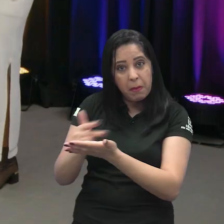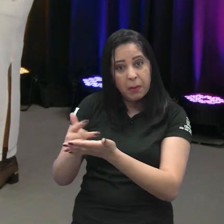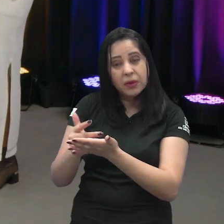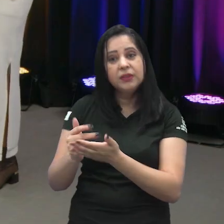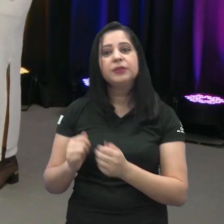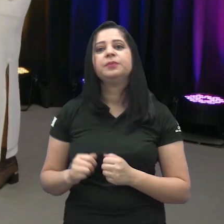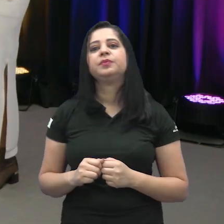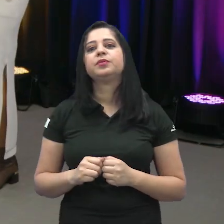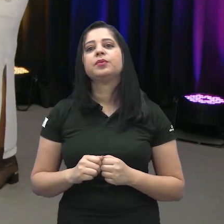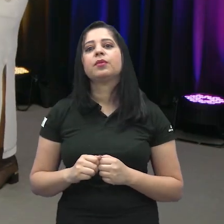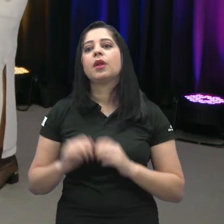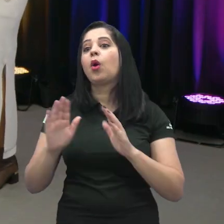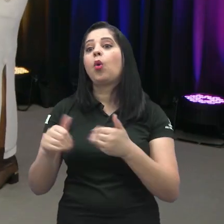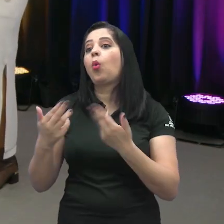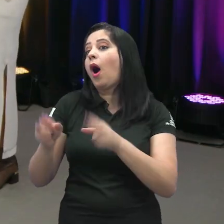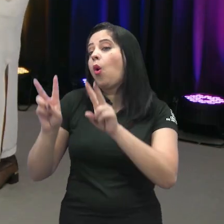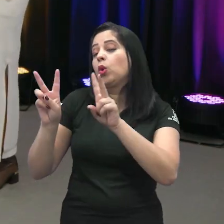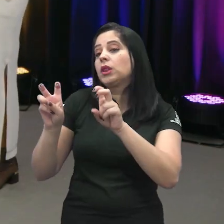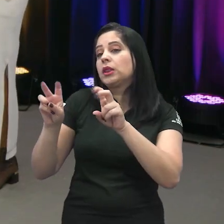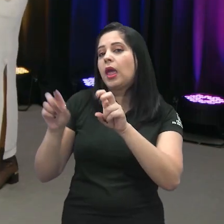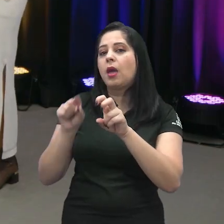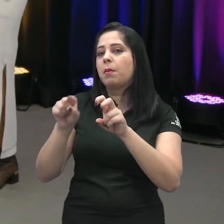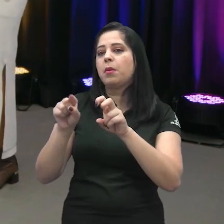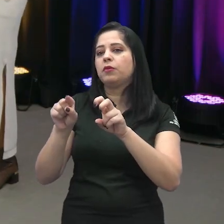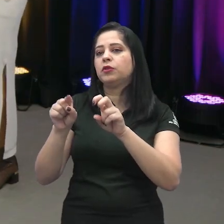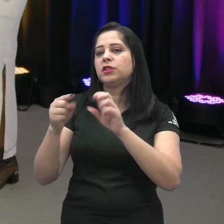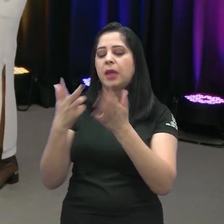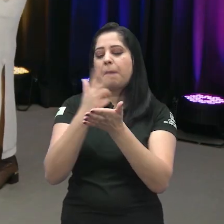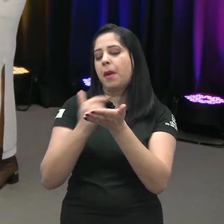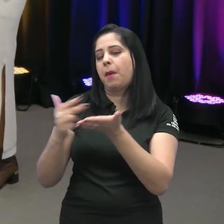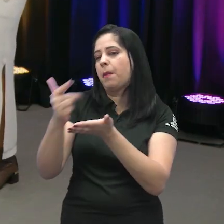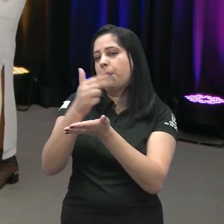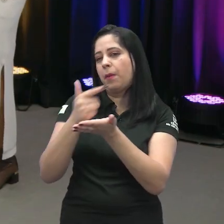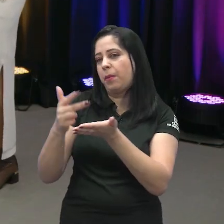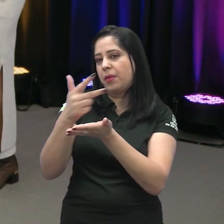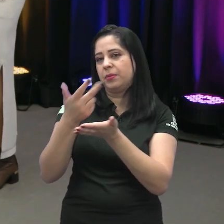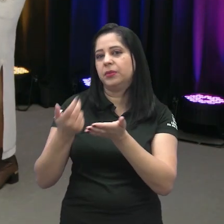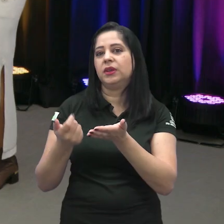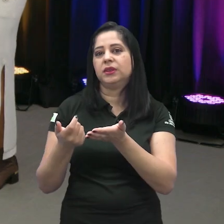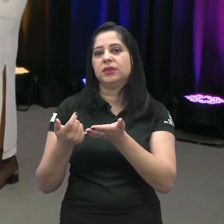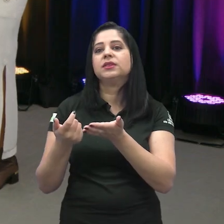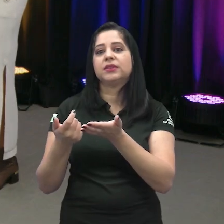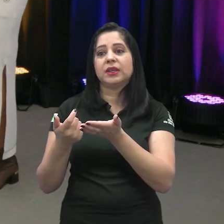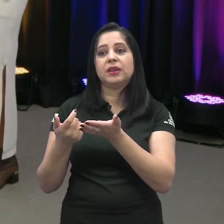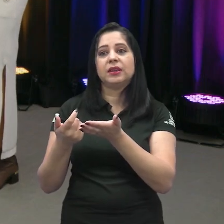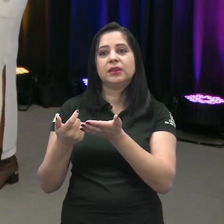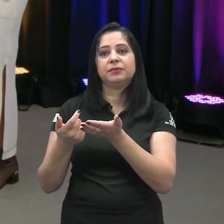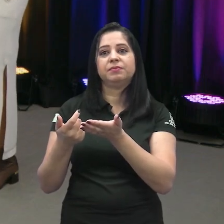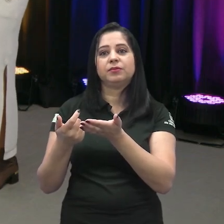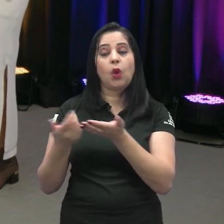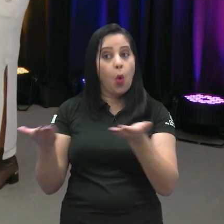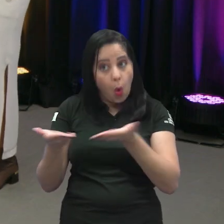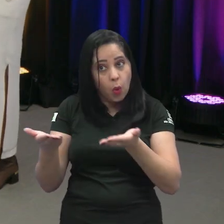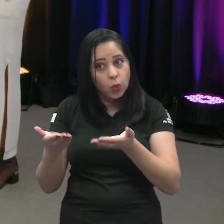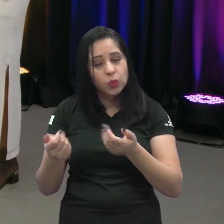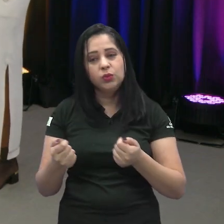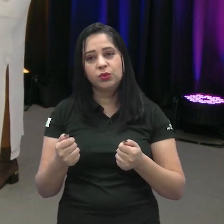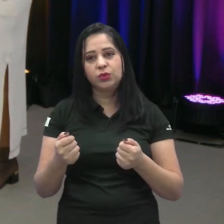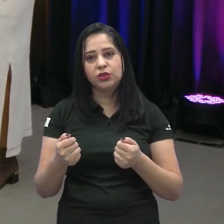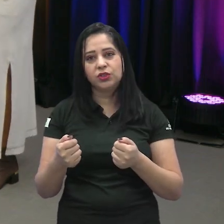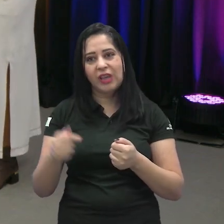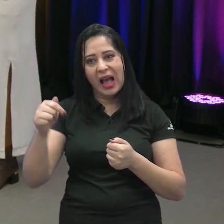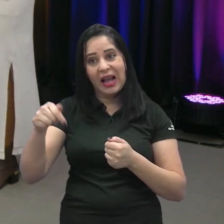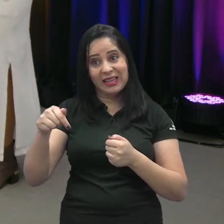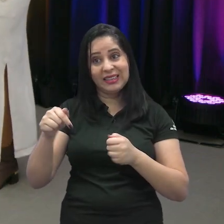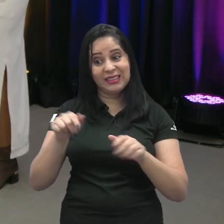Desde pequeno. Desde pequeno. Uhum. E quais temas ou mensagens você busca transmitir através das suas obras, especialmente na participação